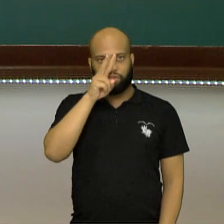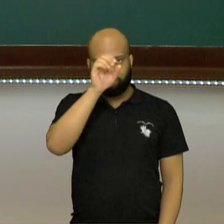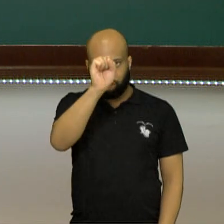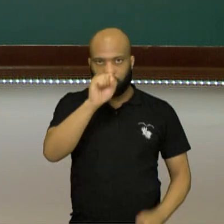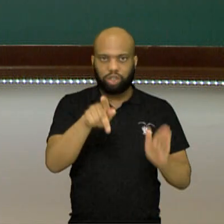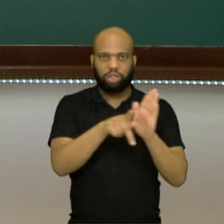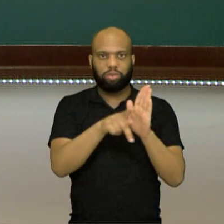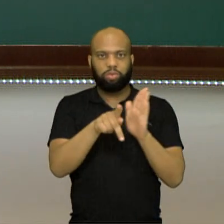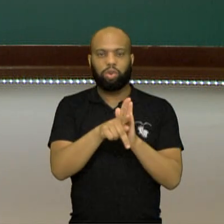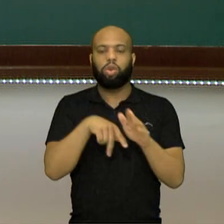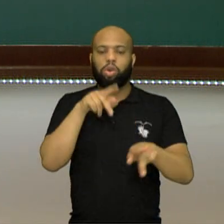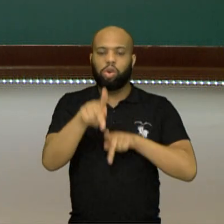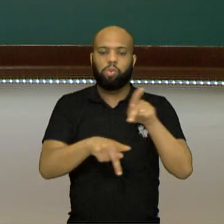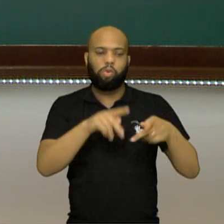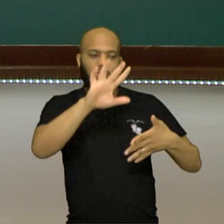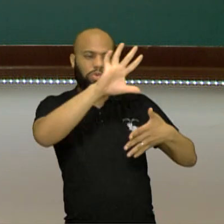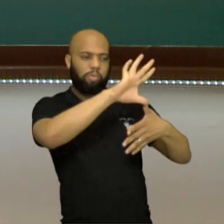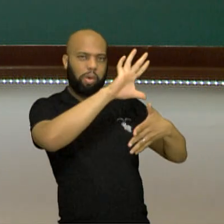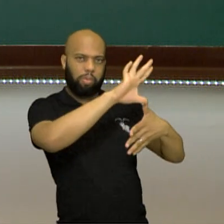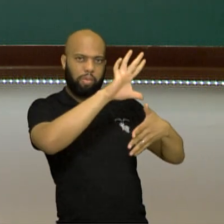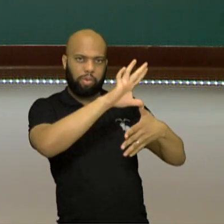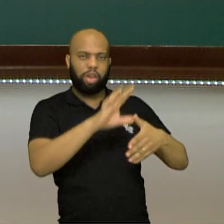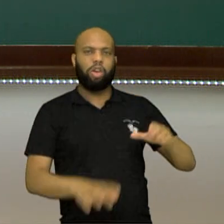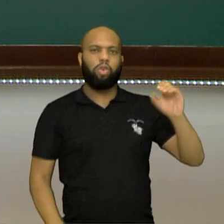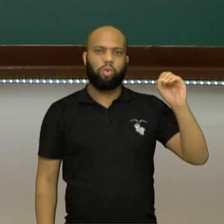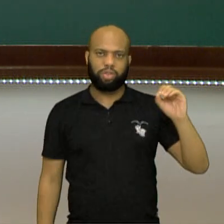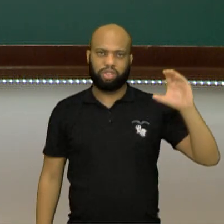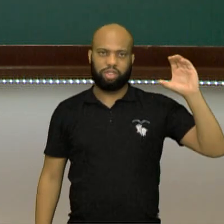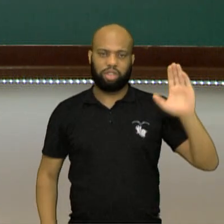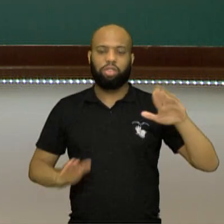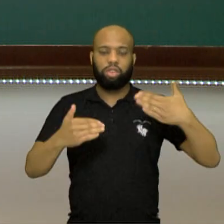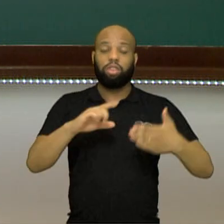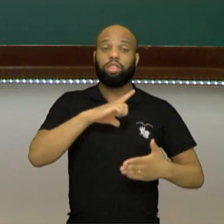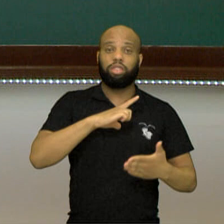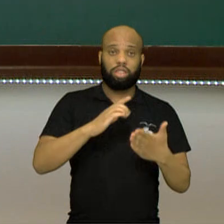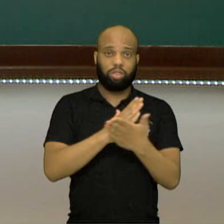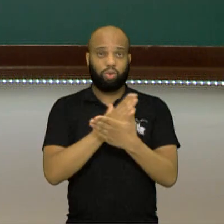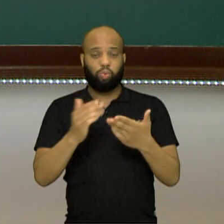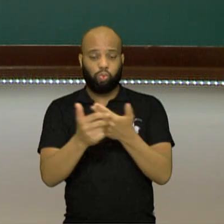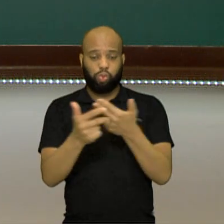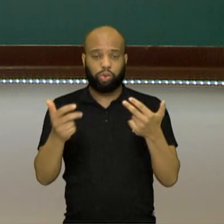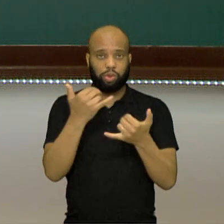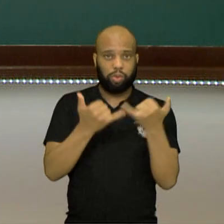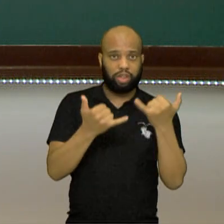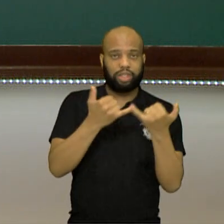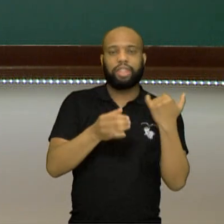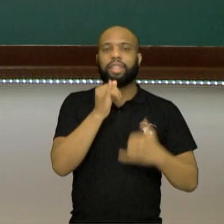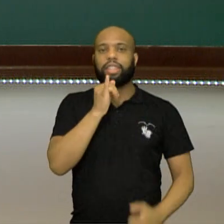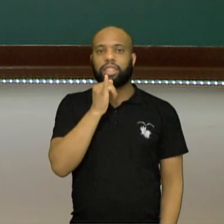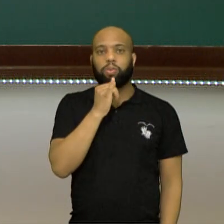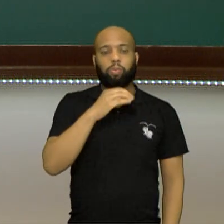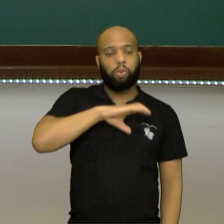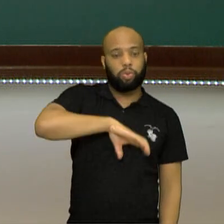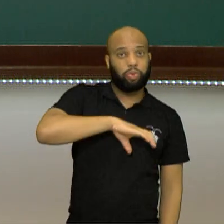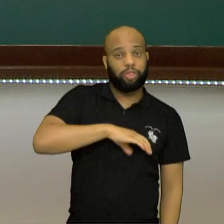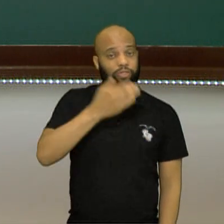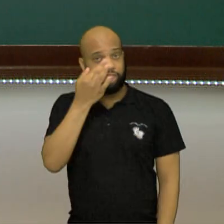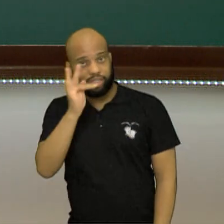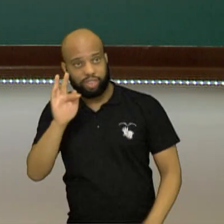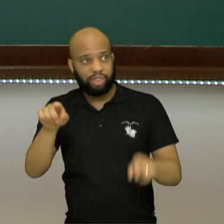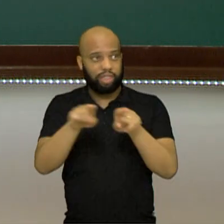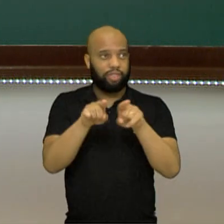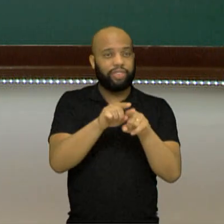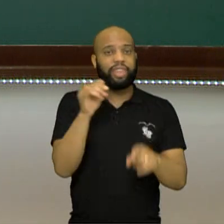latina, a civilização ocidental. Então, além da gente ter semelhança do português para francês, para